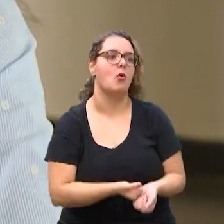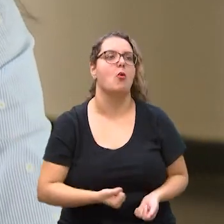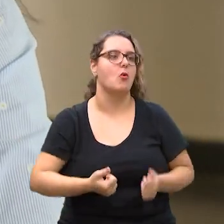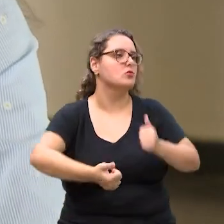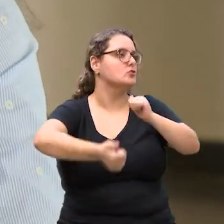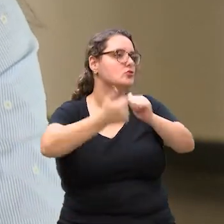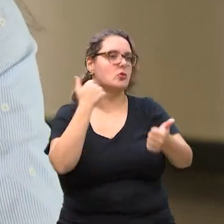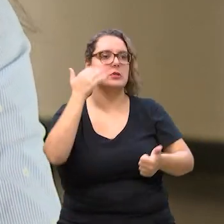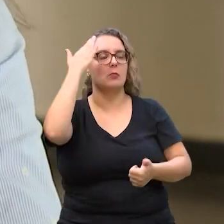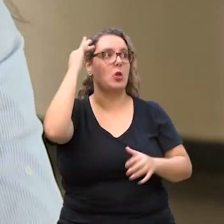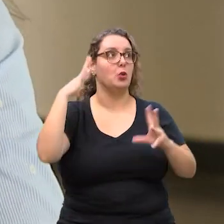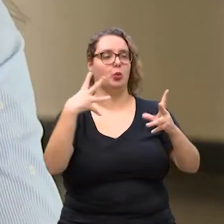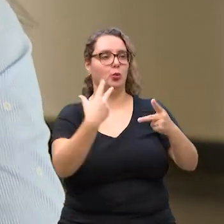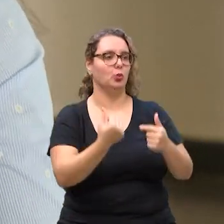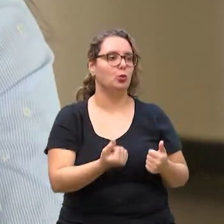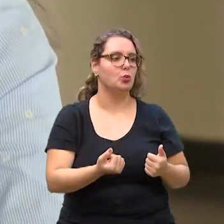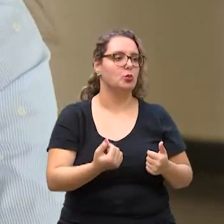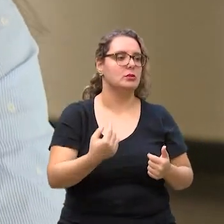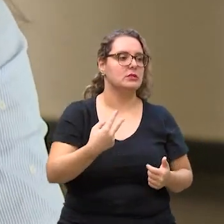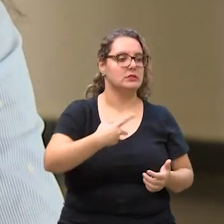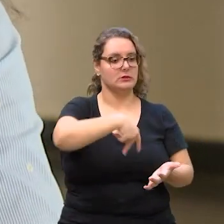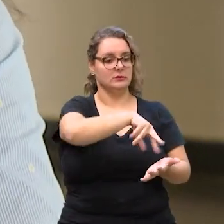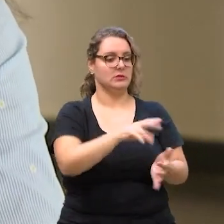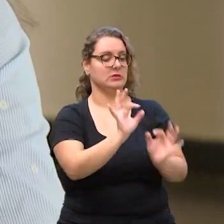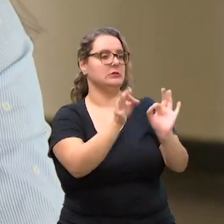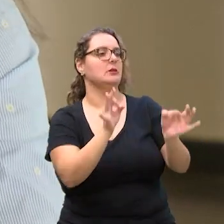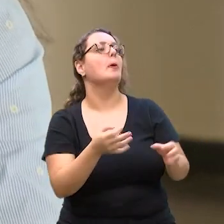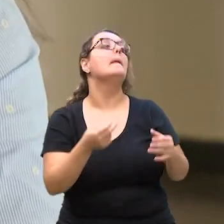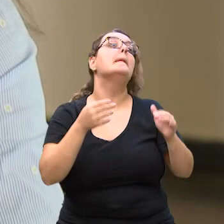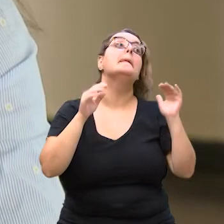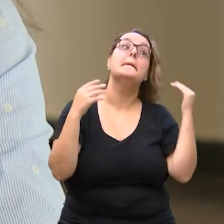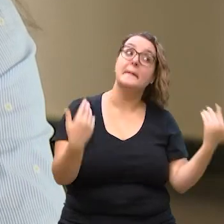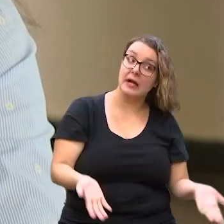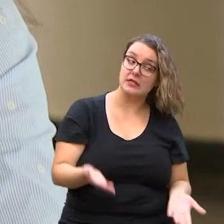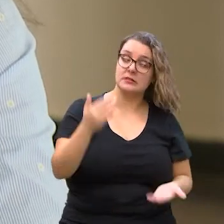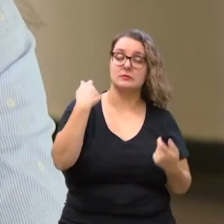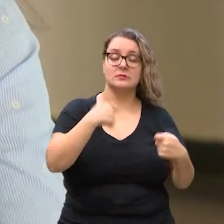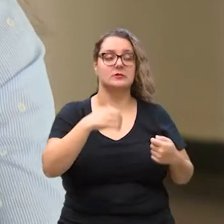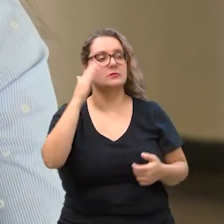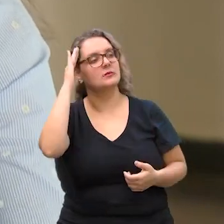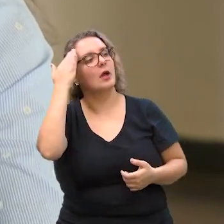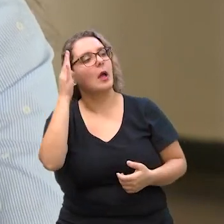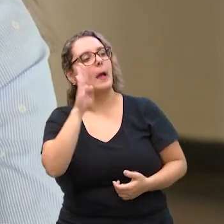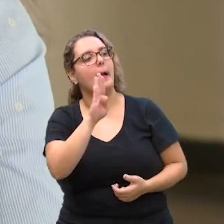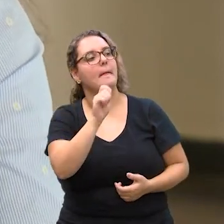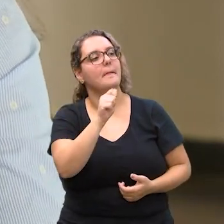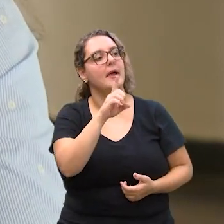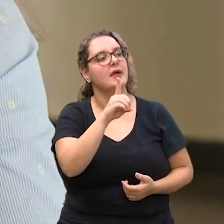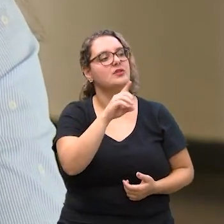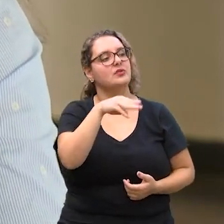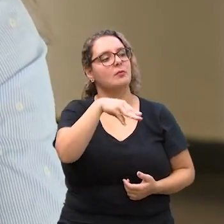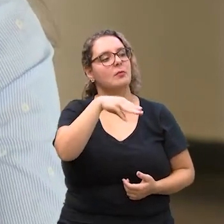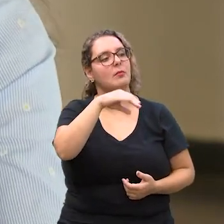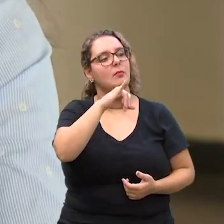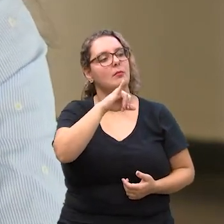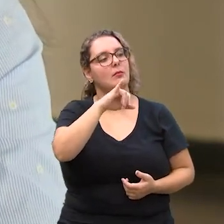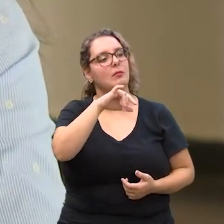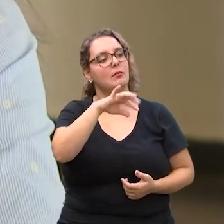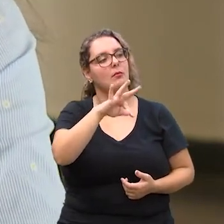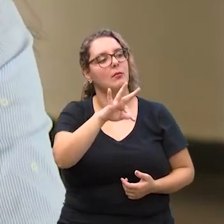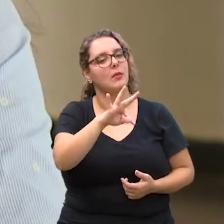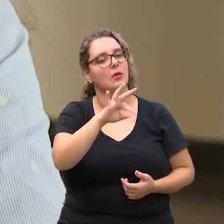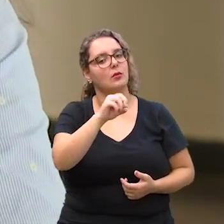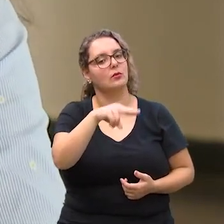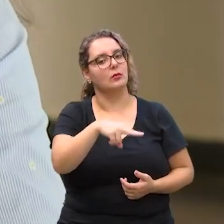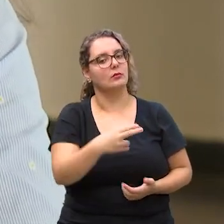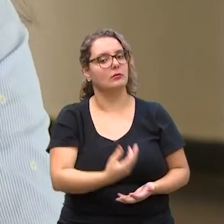né? Saber exatamente se o movimento está certo, se o movimento está errado, mas eu preciso entender. Se no badminton ele vira para mim e coloca, nossa,